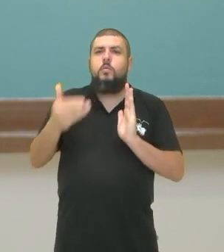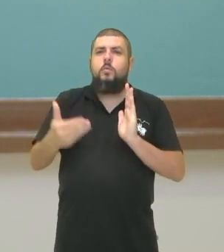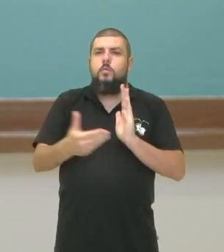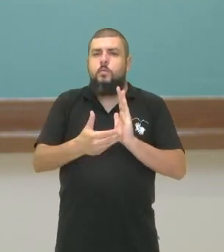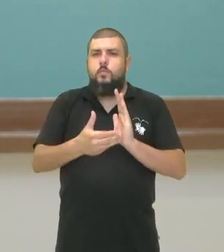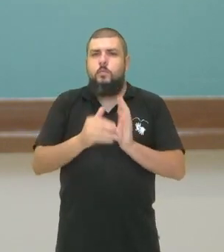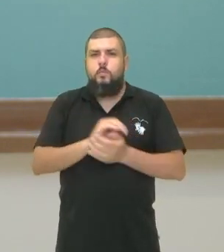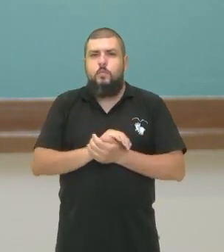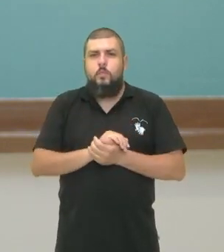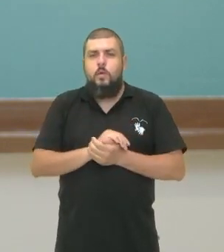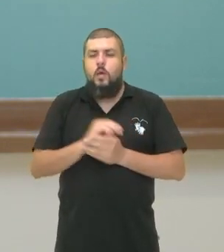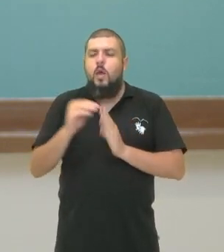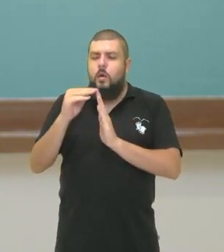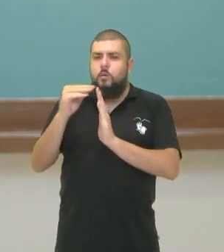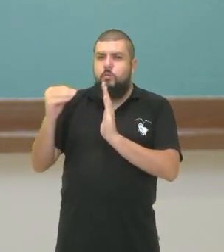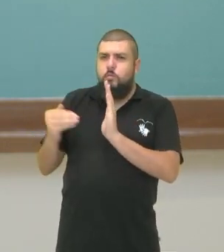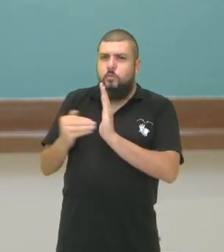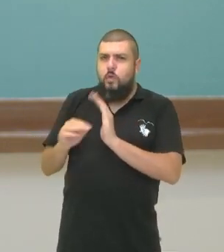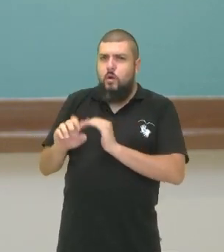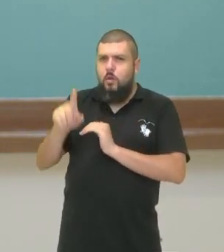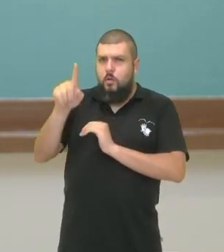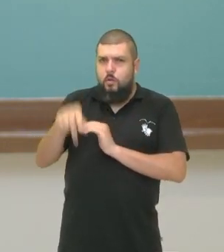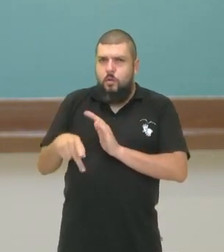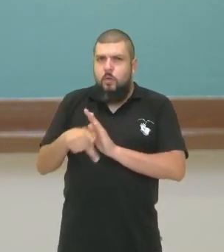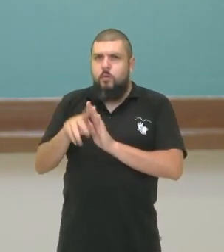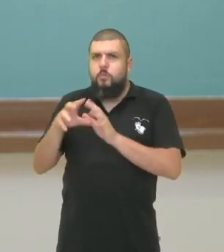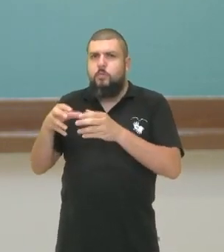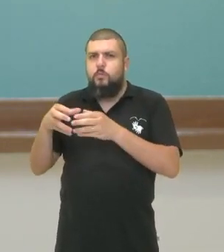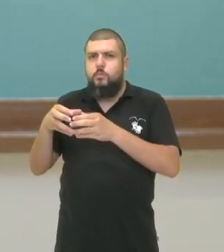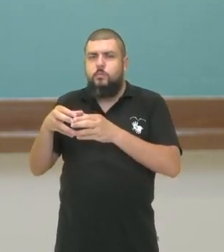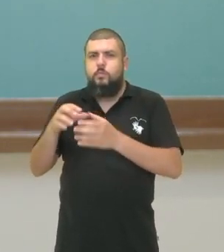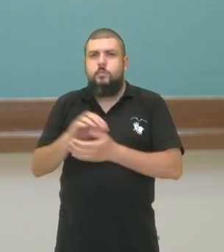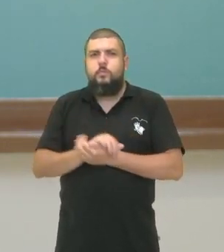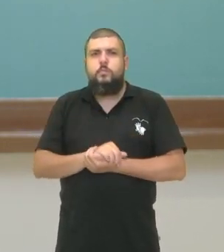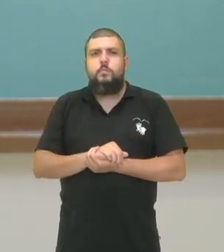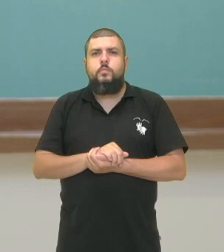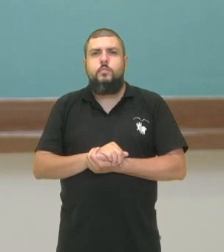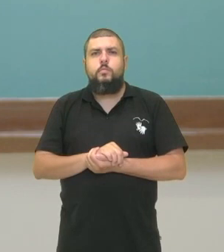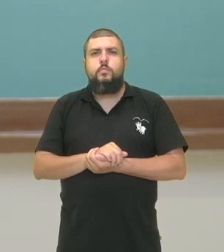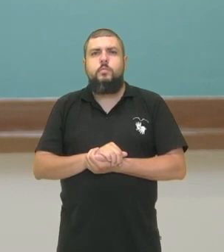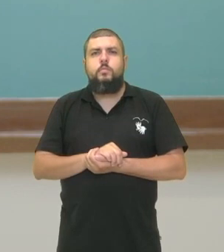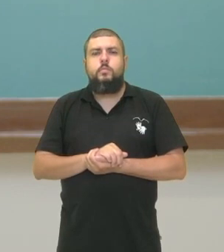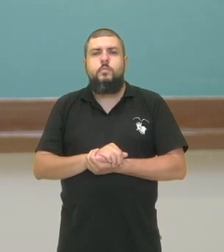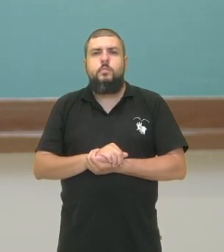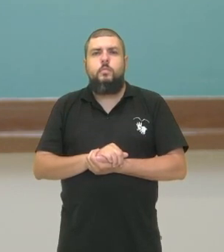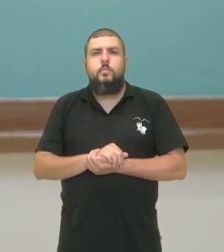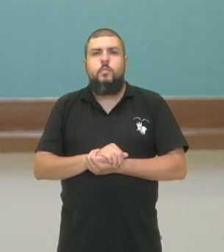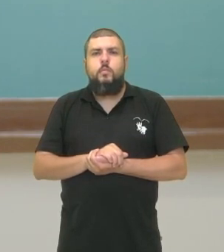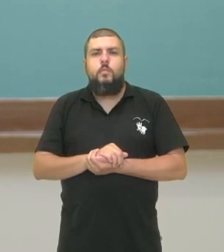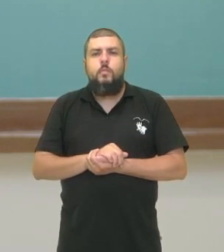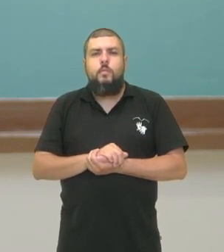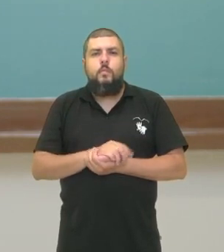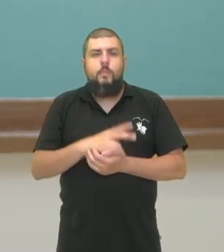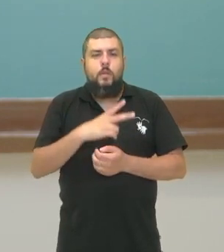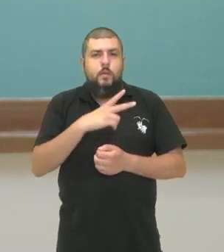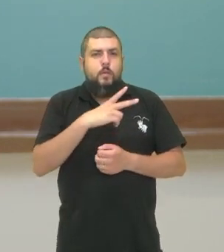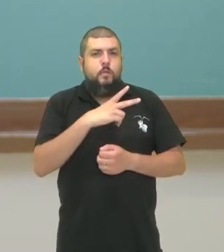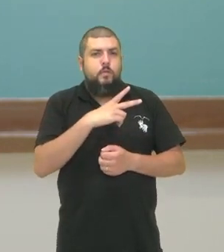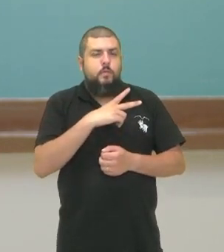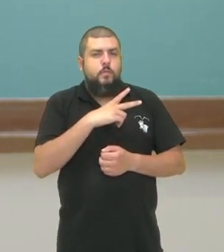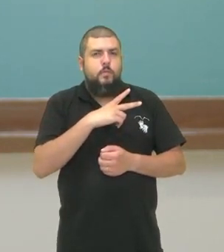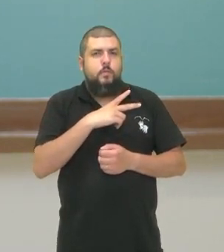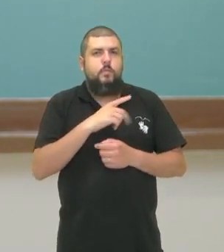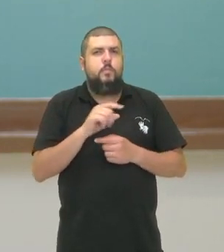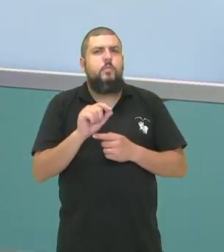a de um grupo, a de uma classe. Legal? Então, a particular, ela se